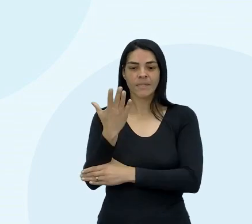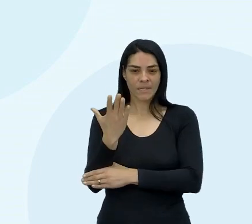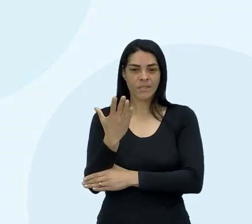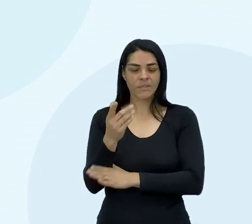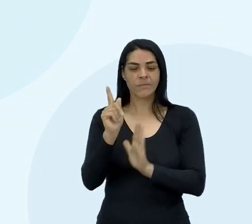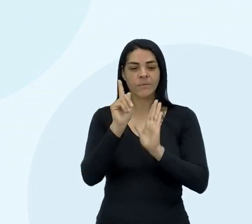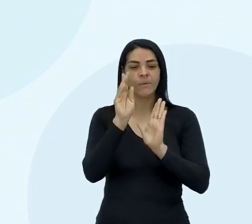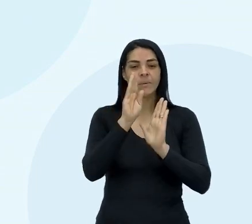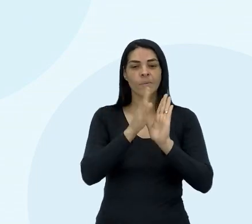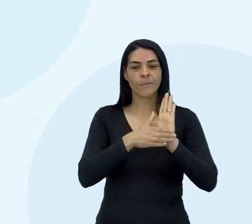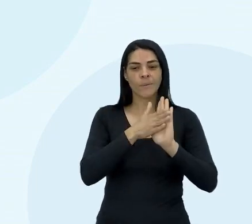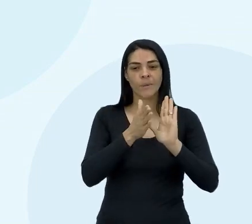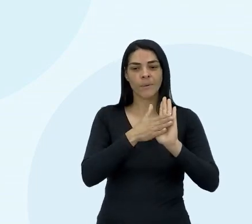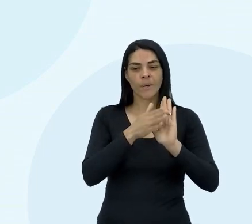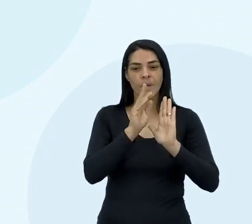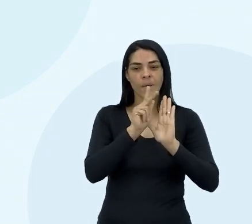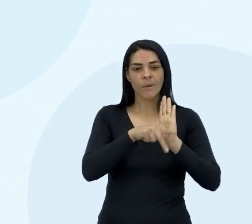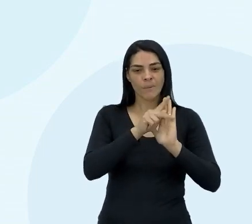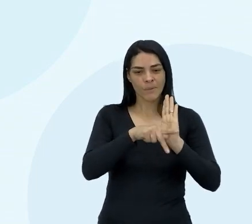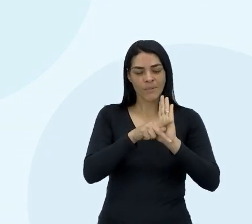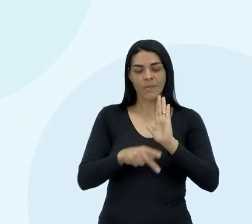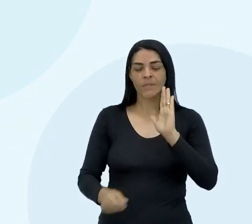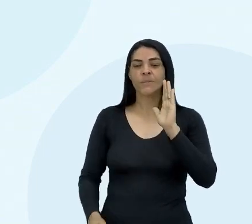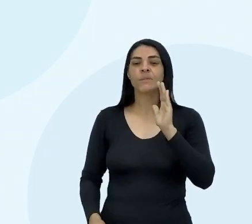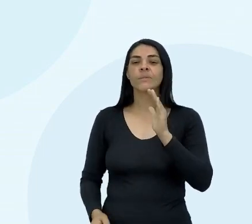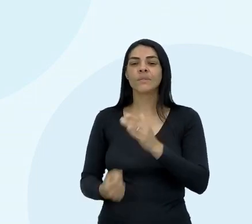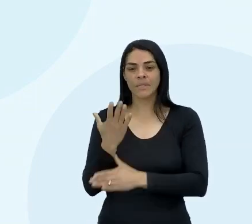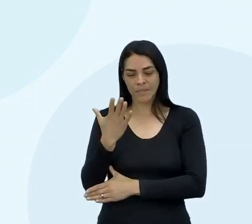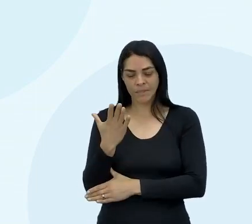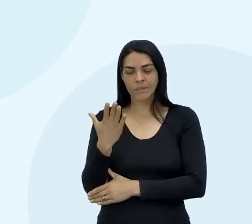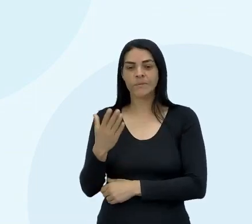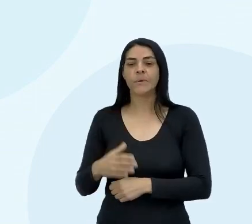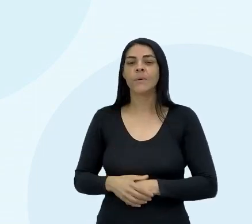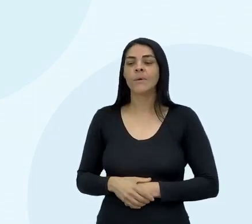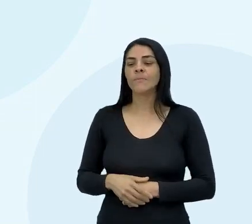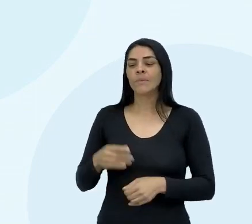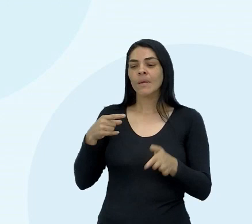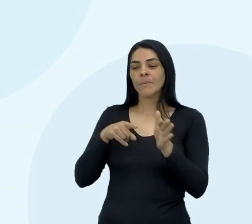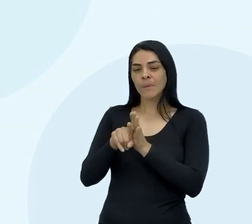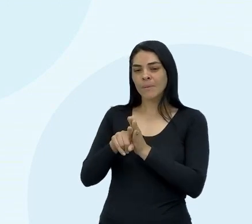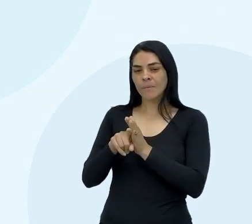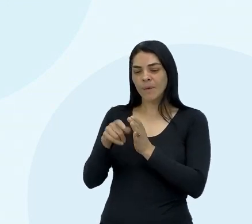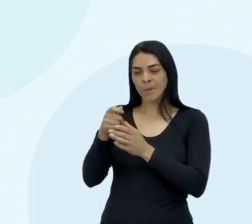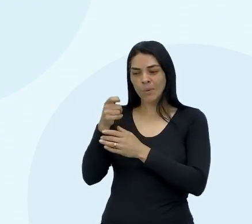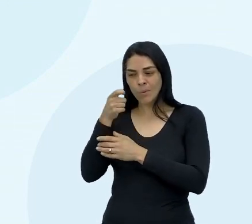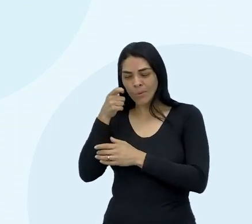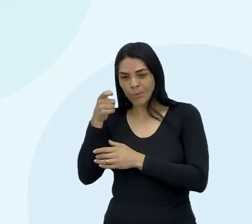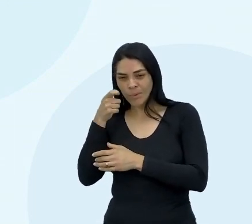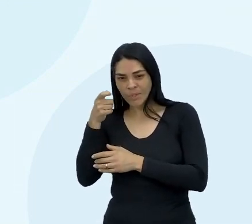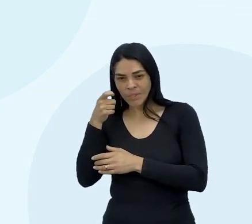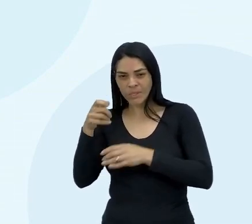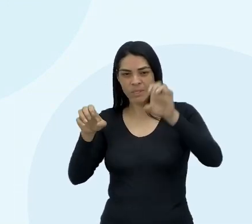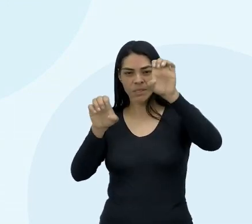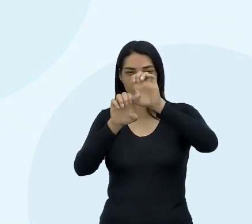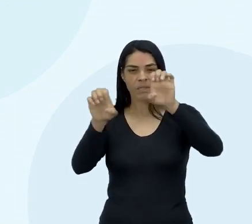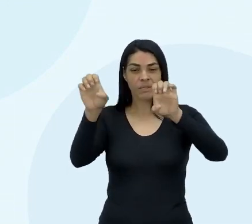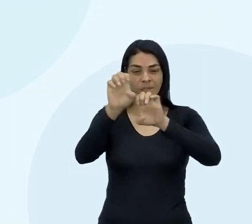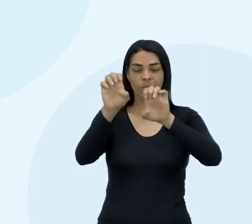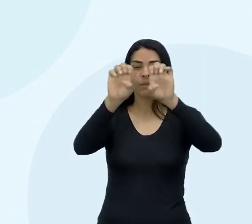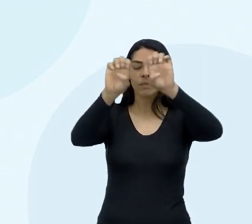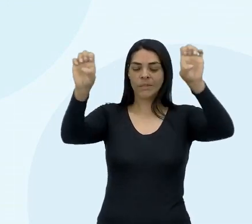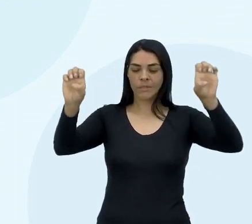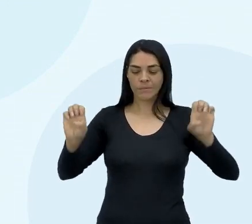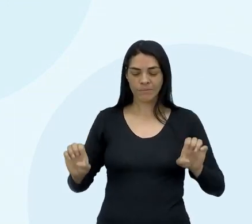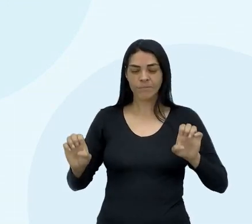criar sem saber, né? Então primeiro a gente investiga, por isso nós temos a lupinha vermelha, indicando o eixo estruturante é